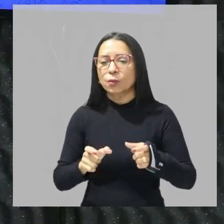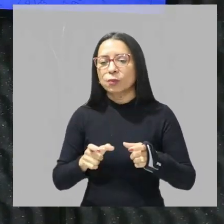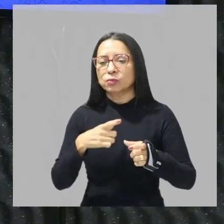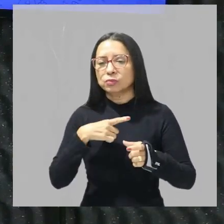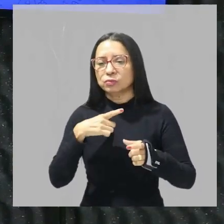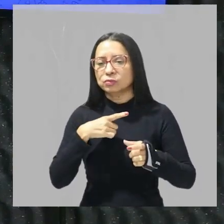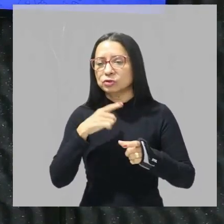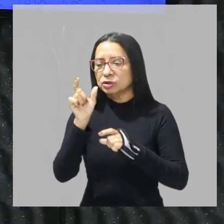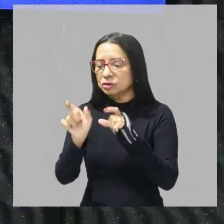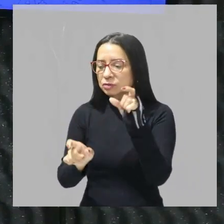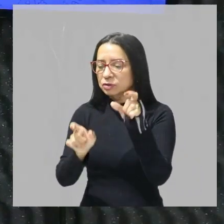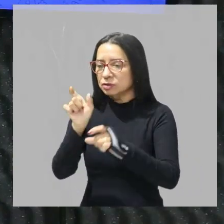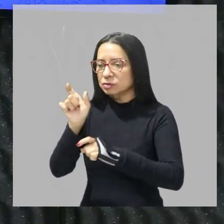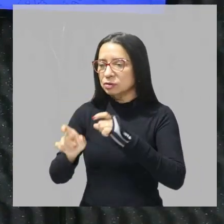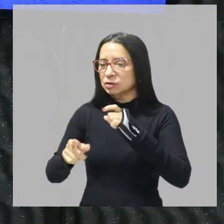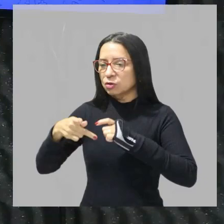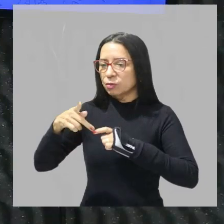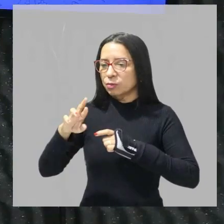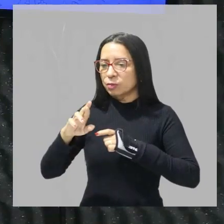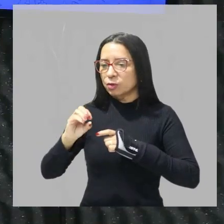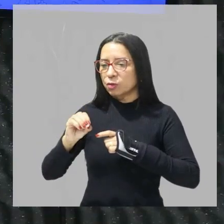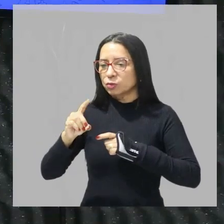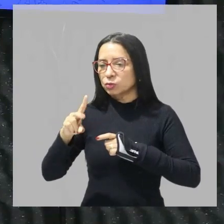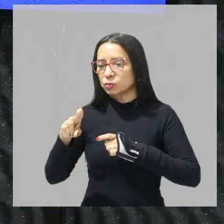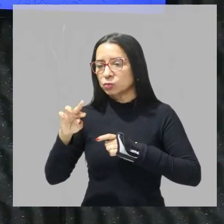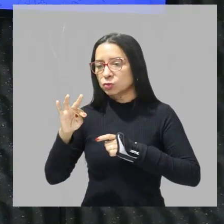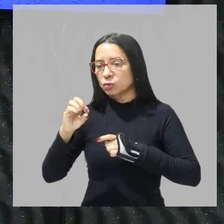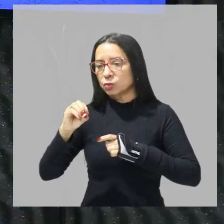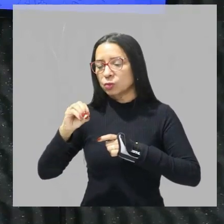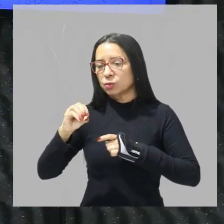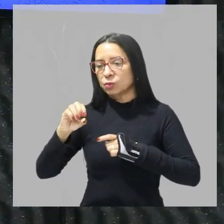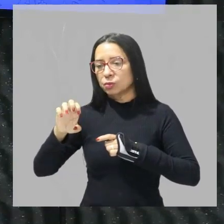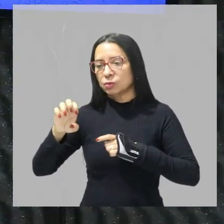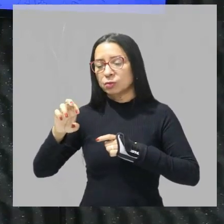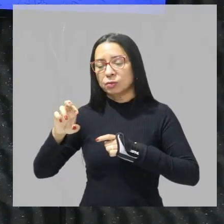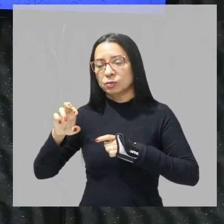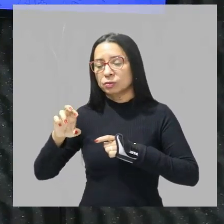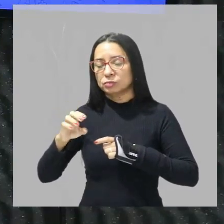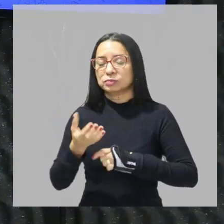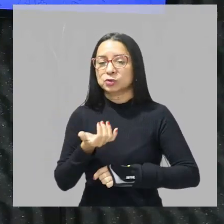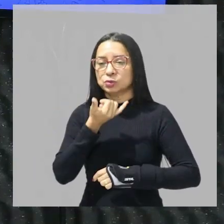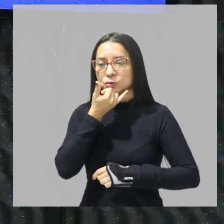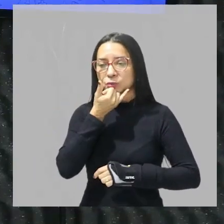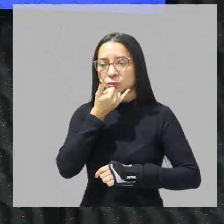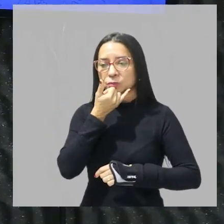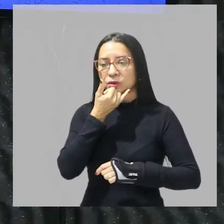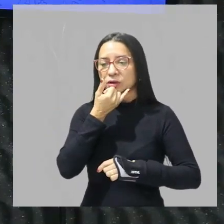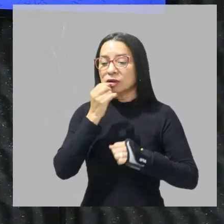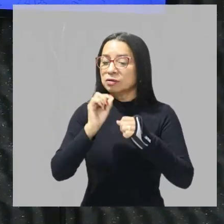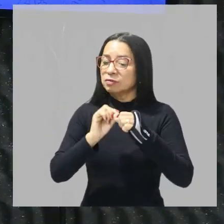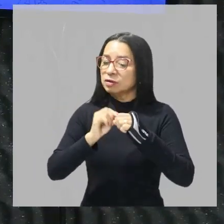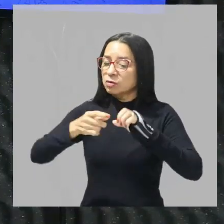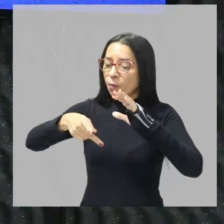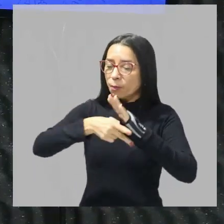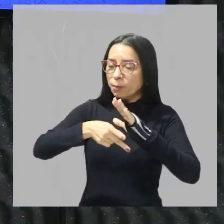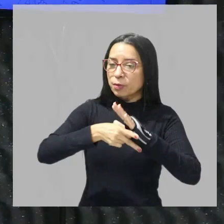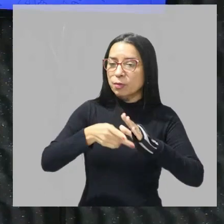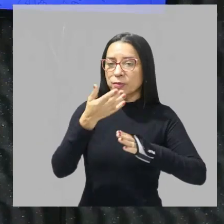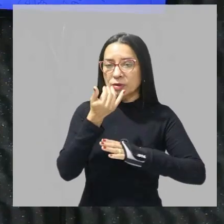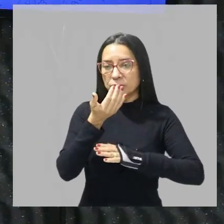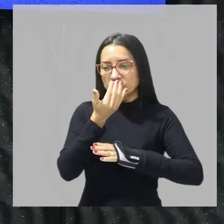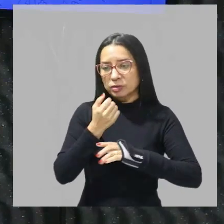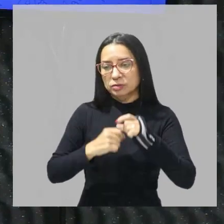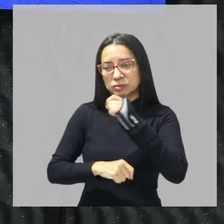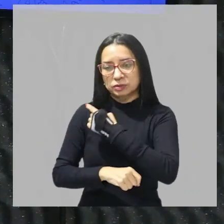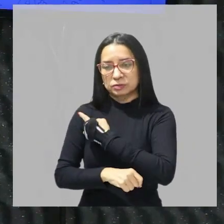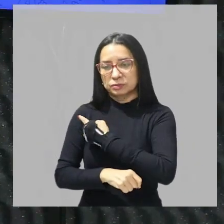são produtores? Está aqui, ó, fitoplâncton. Fitoplâncton são organismos produtores, eles são